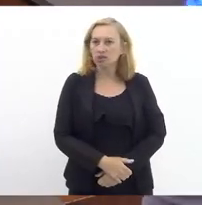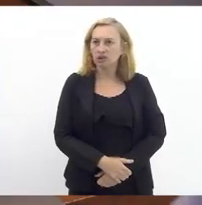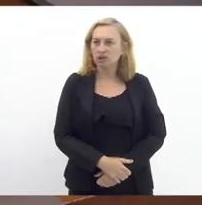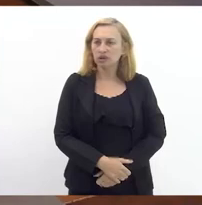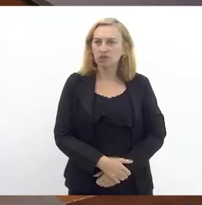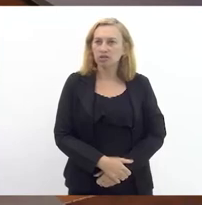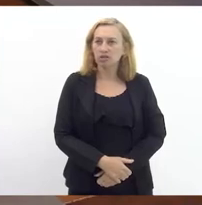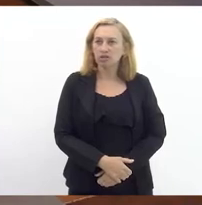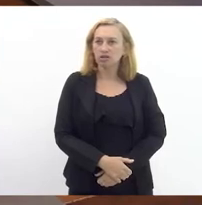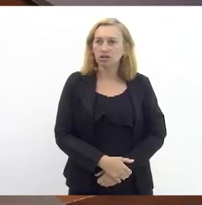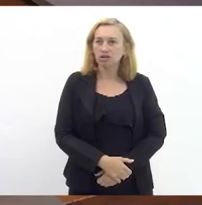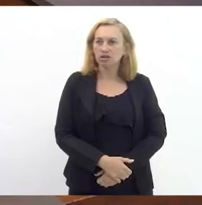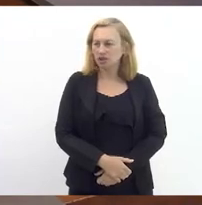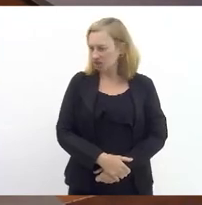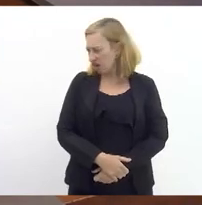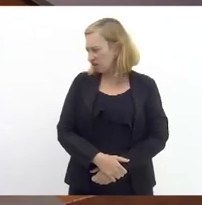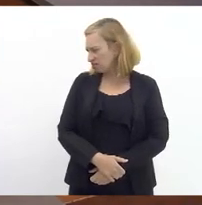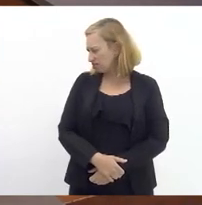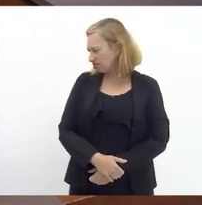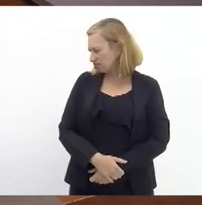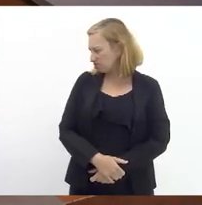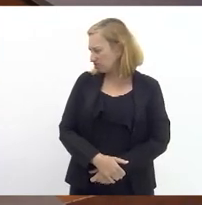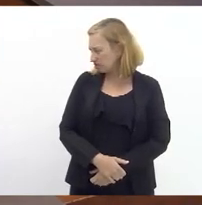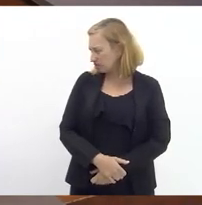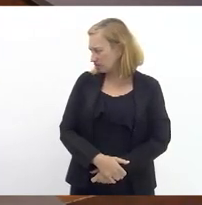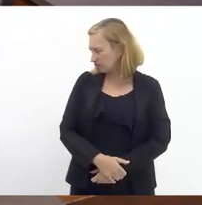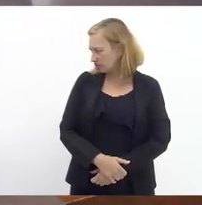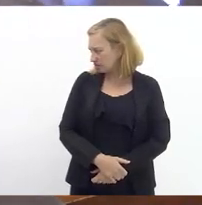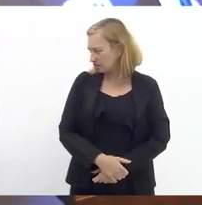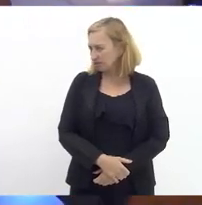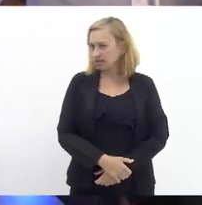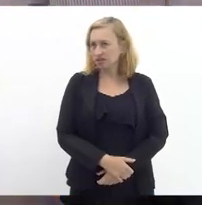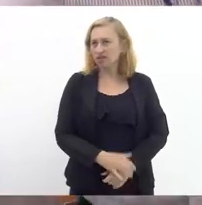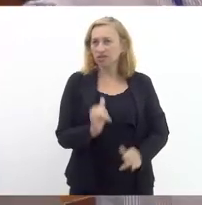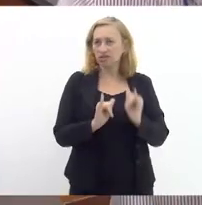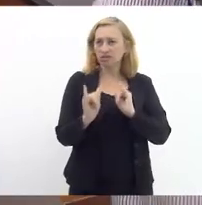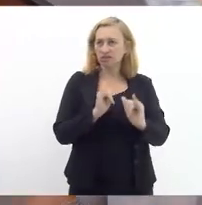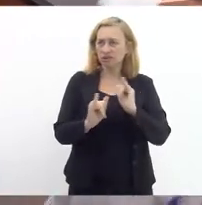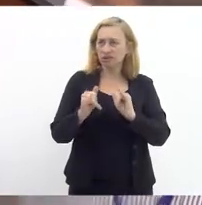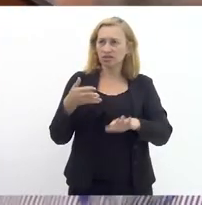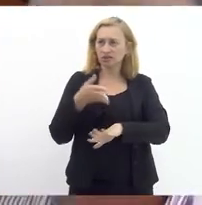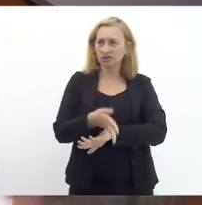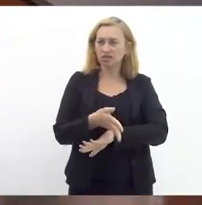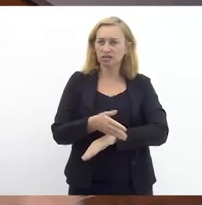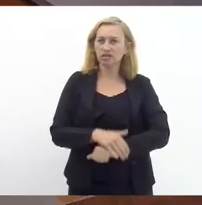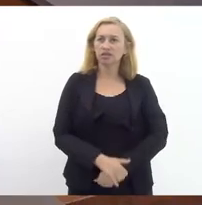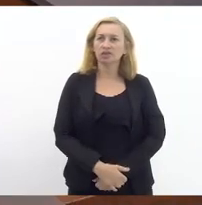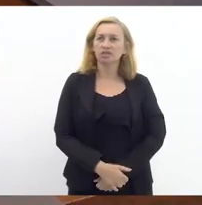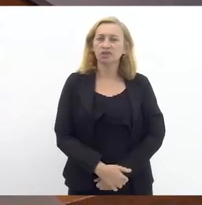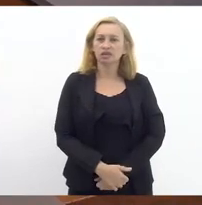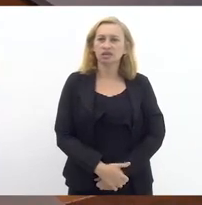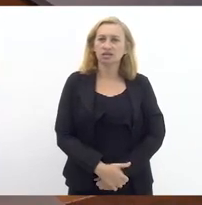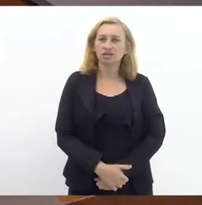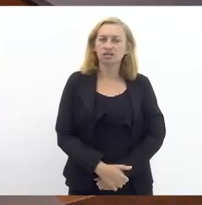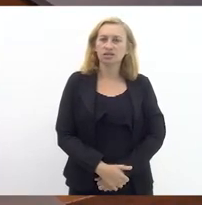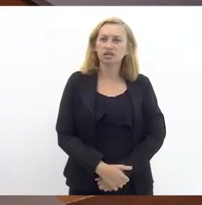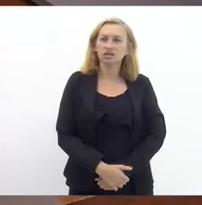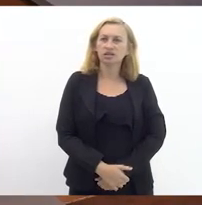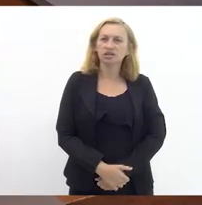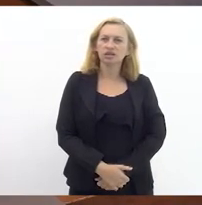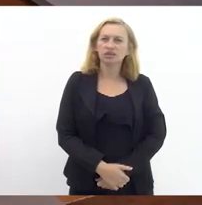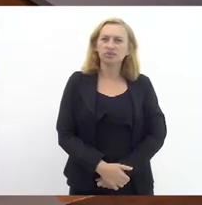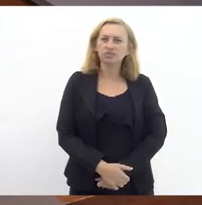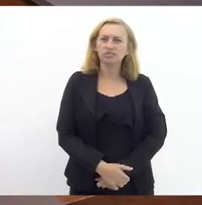gente pode esgotar, está ouvindo, Murilo? Esgotar todas essas pendências, informações que tem que chegar a essa comissão, falta muita informação. O próprio principal deixou